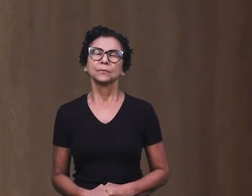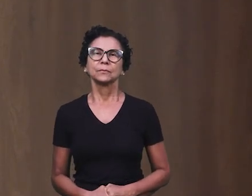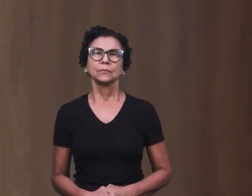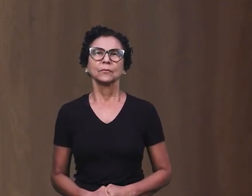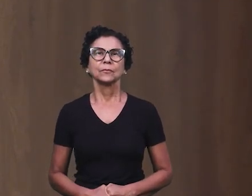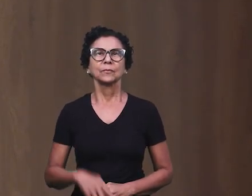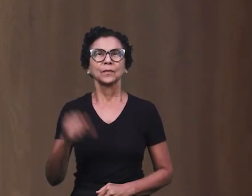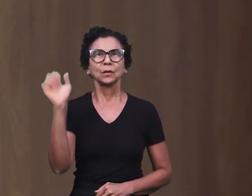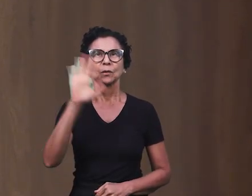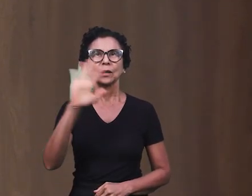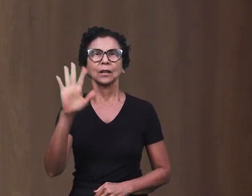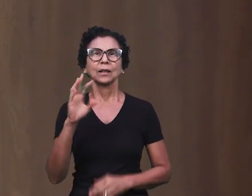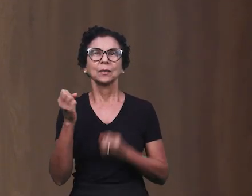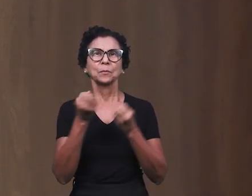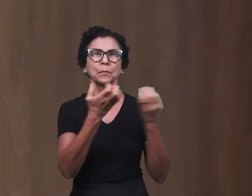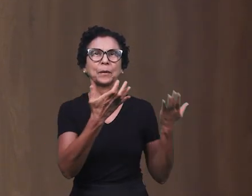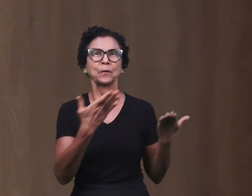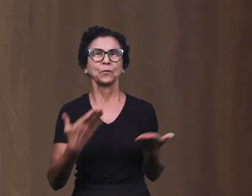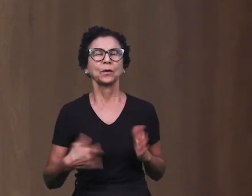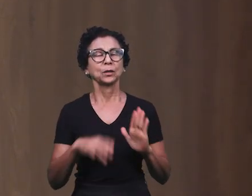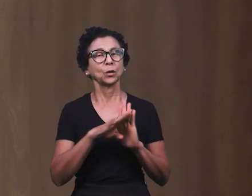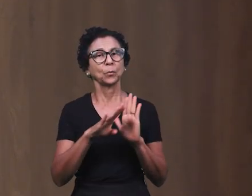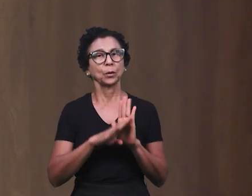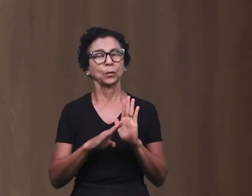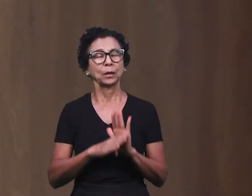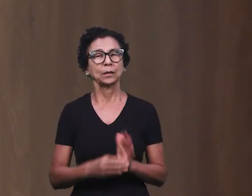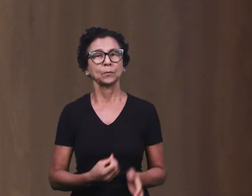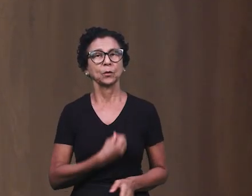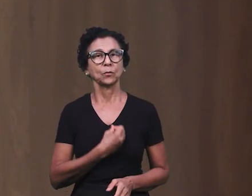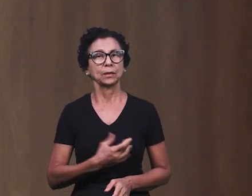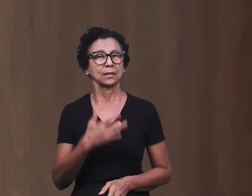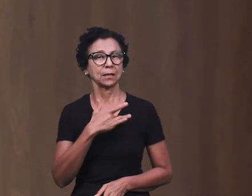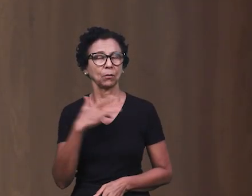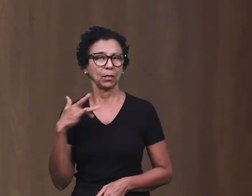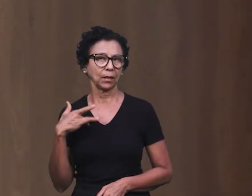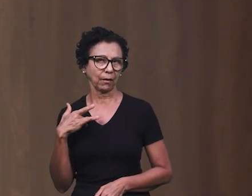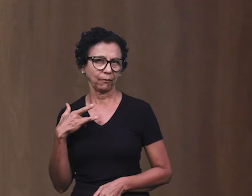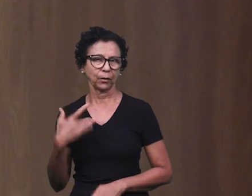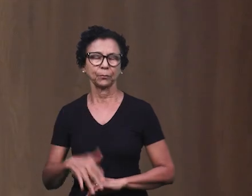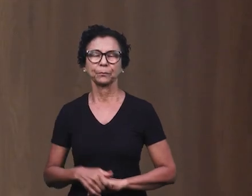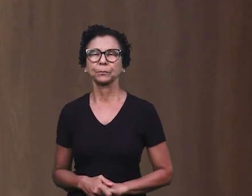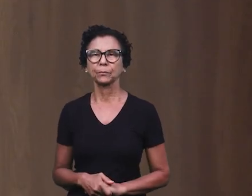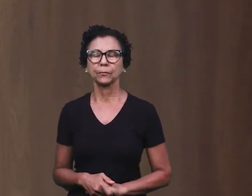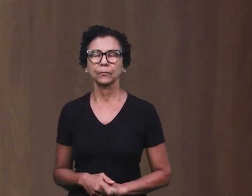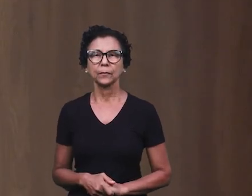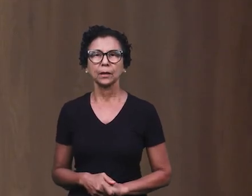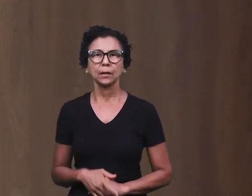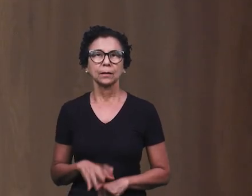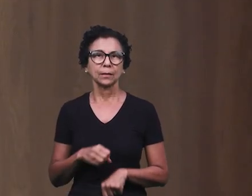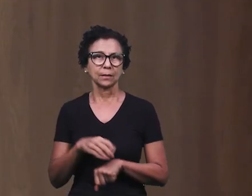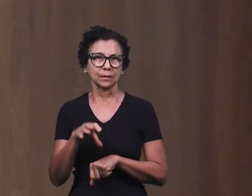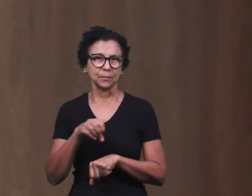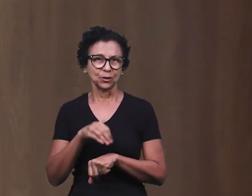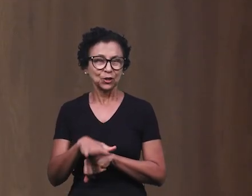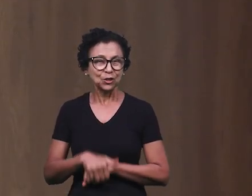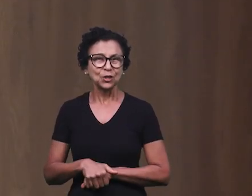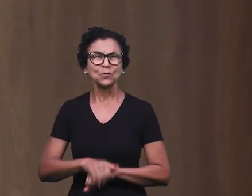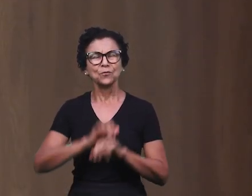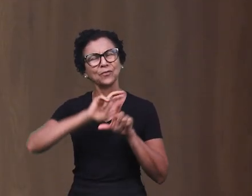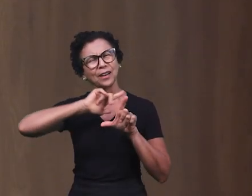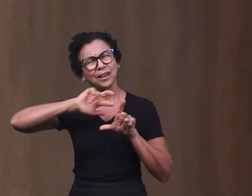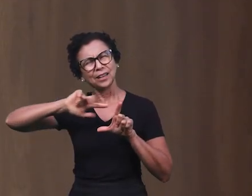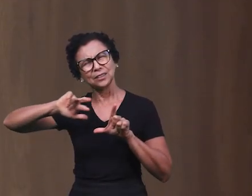Olá, sejam bem-vindos ao programa Viver com Saúde. O nosso programa é transmitido através das